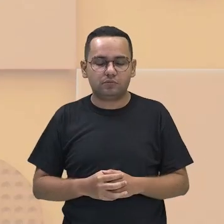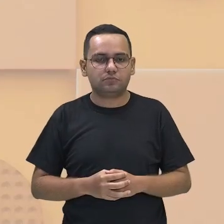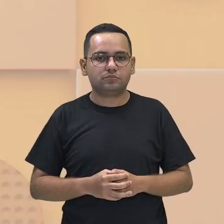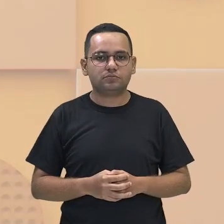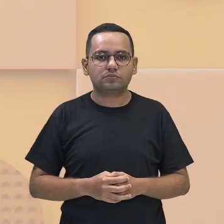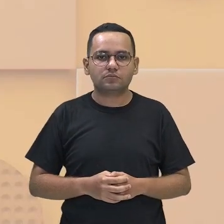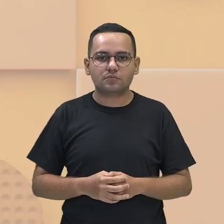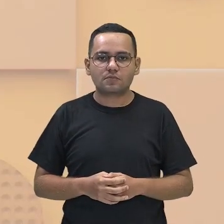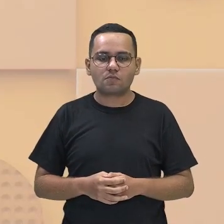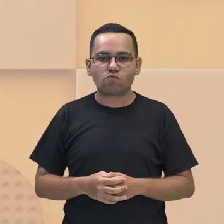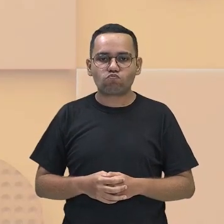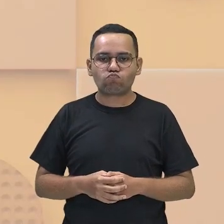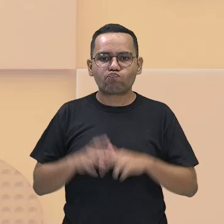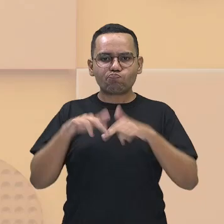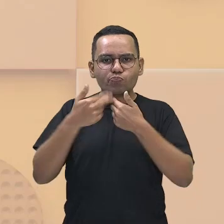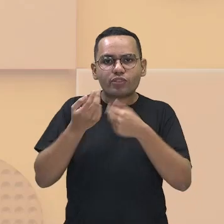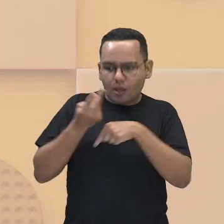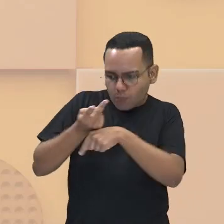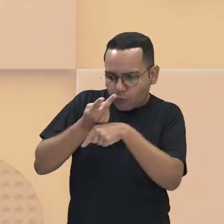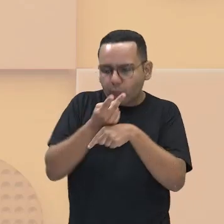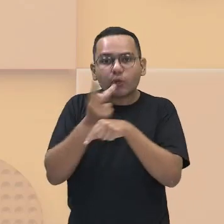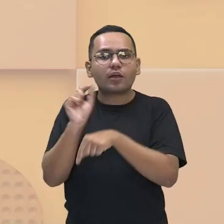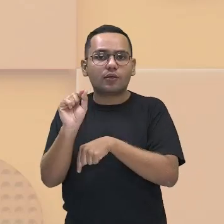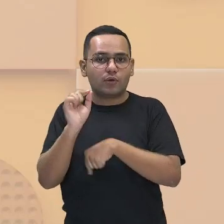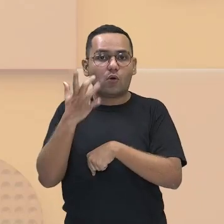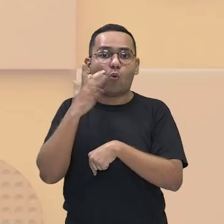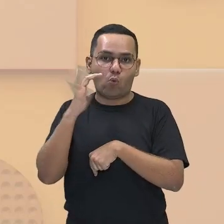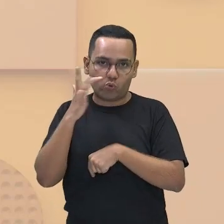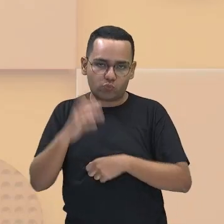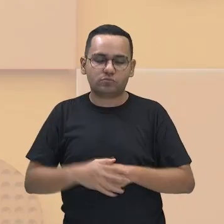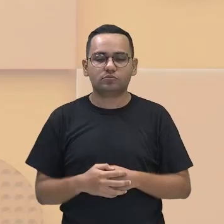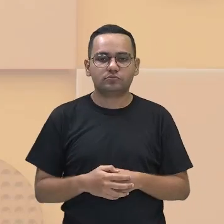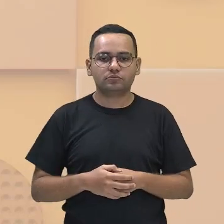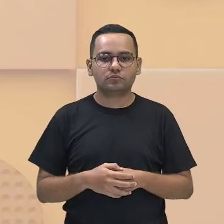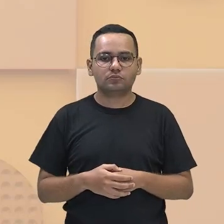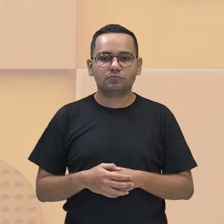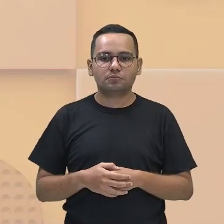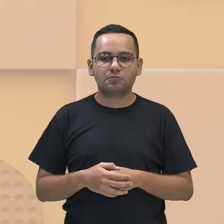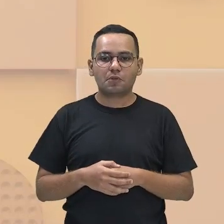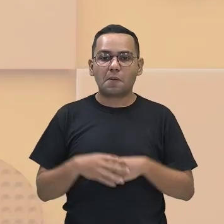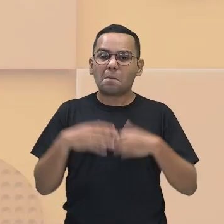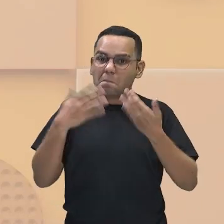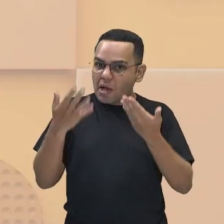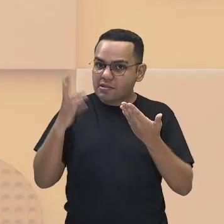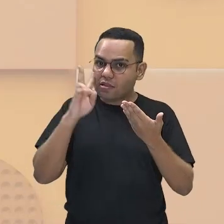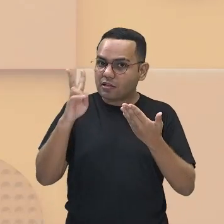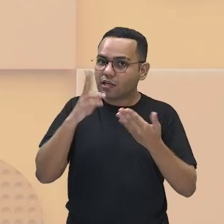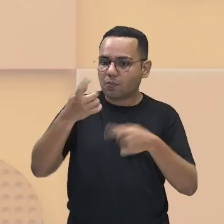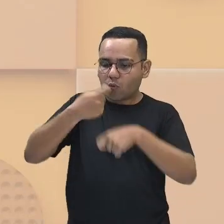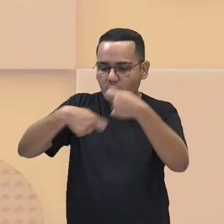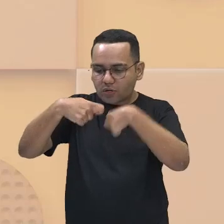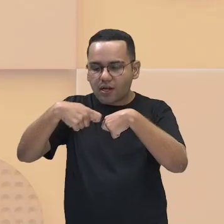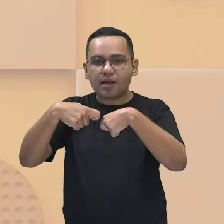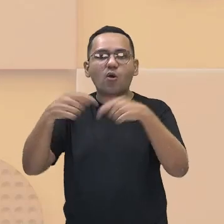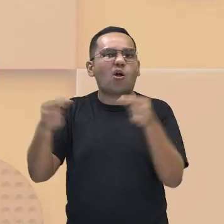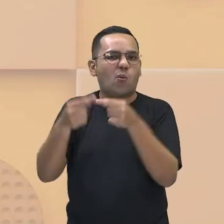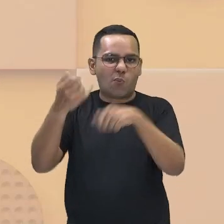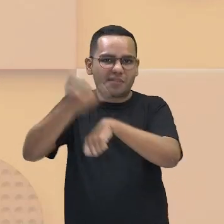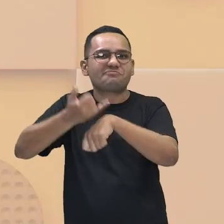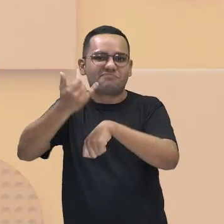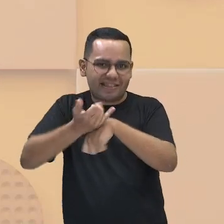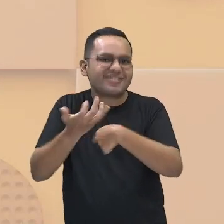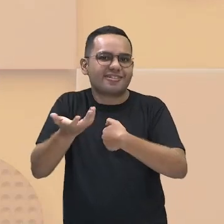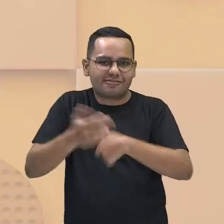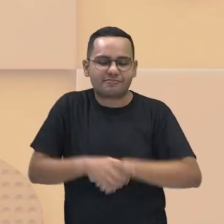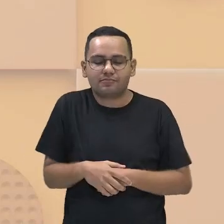dessas expedições era justamente o ouro. Lembrando que nós estamos no contexto da economia mercantilista, e uma das